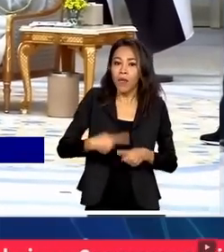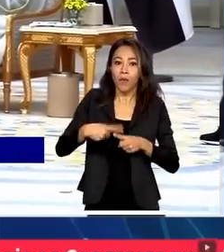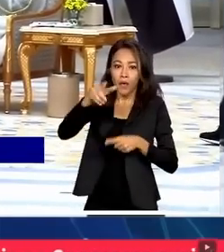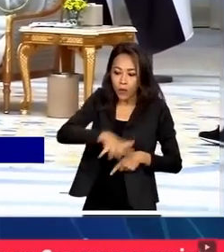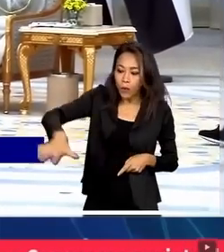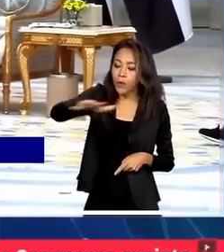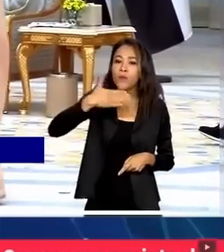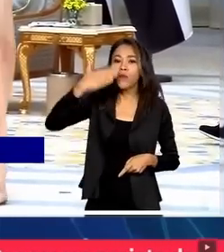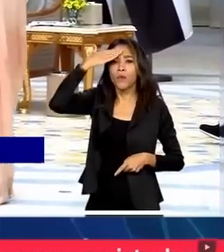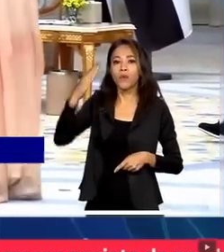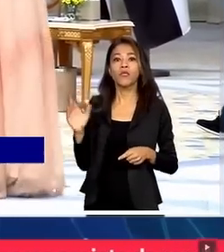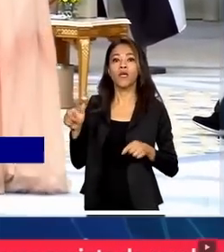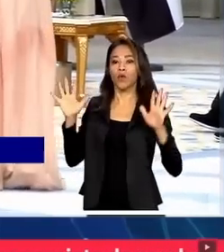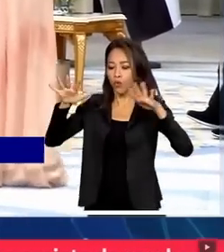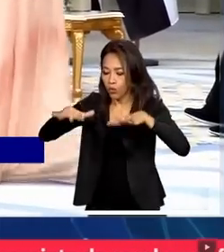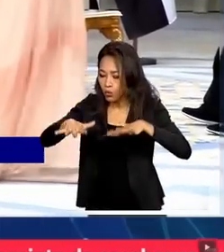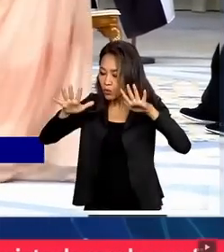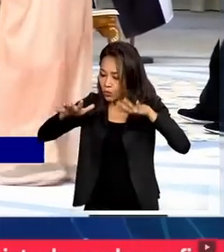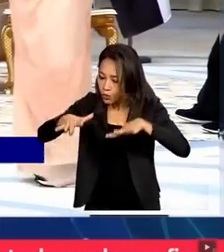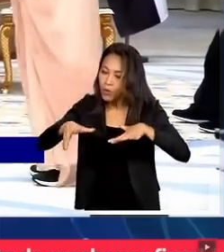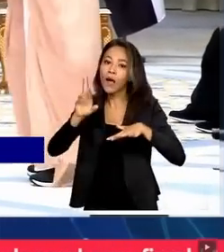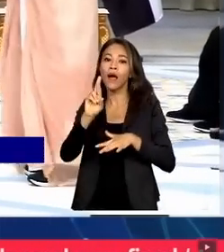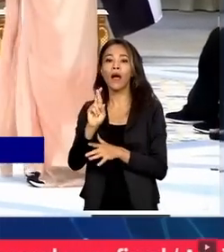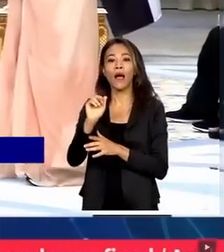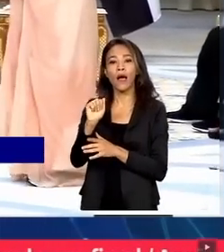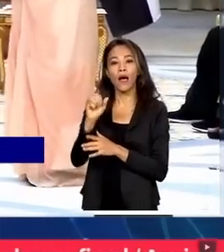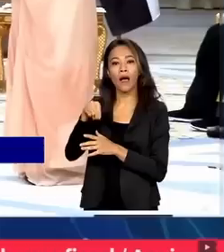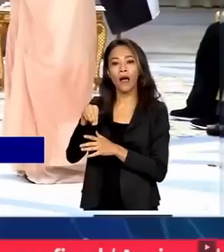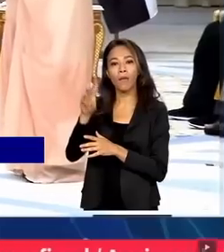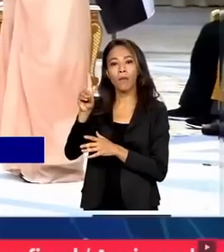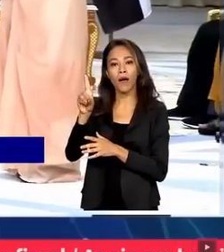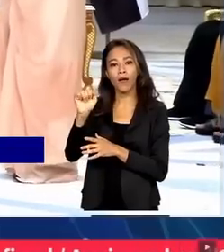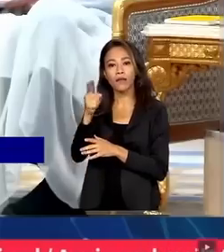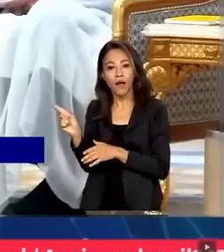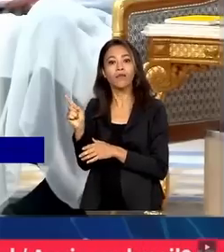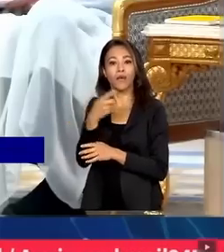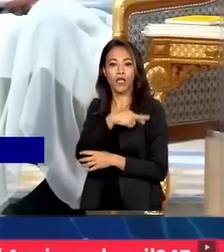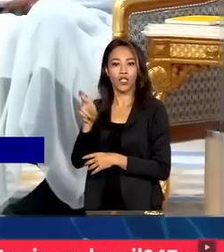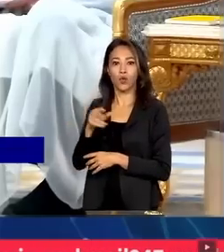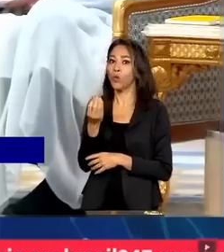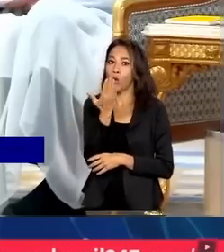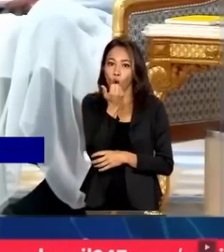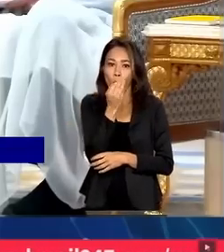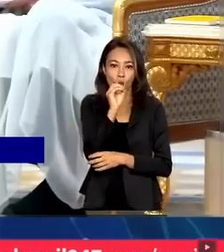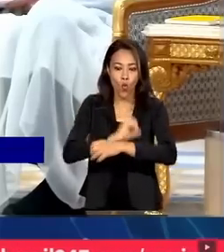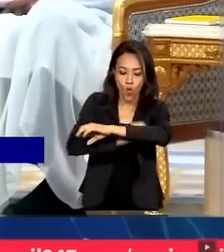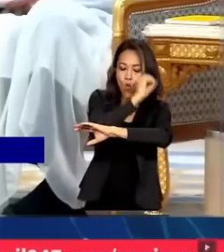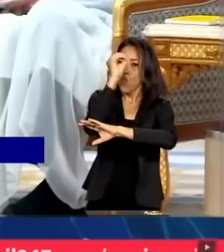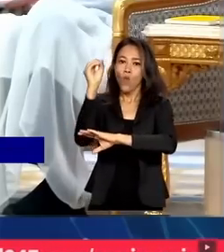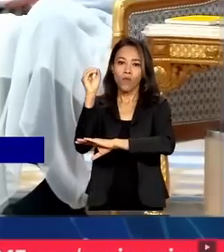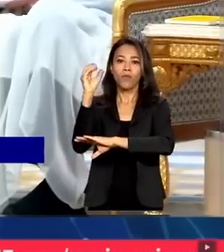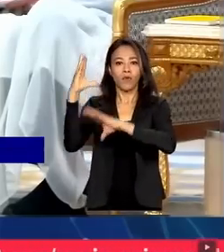está vivendo o Ramadã, período religioso onde não se pode comer entre o nascer e o pôr do sol. O Brasil